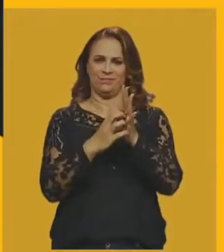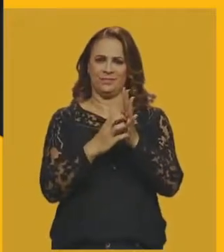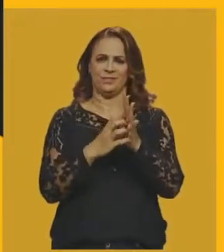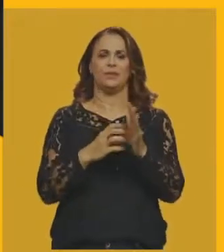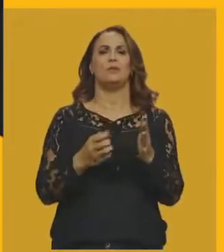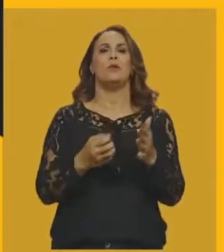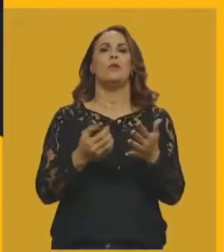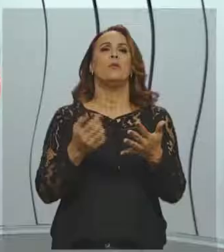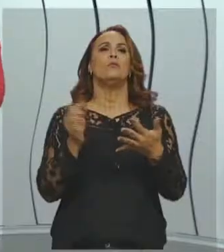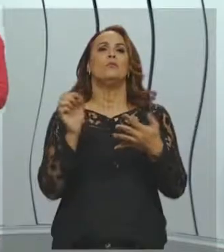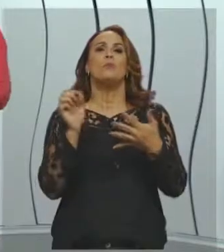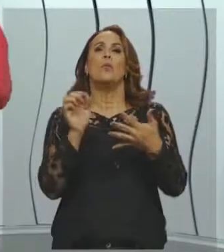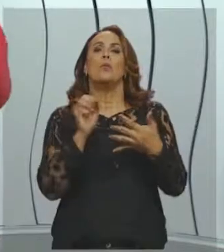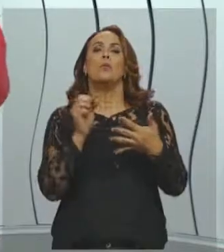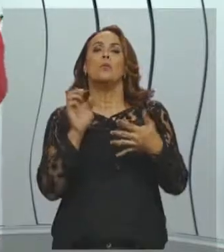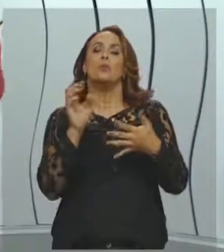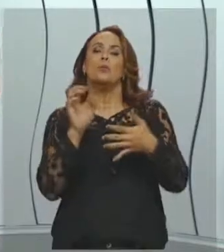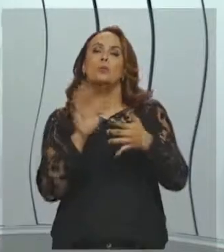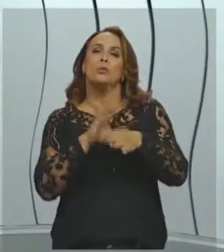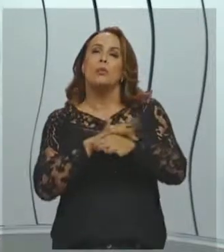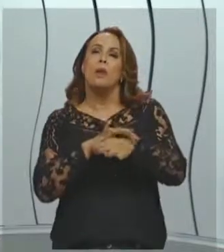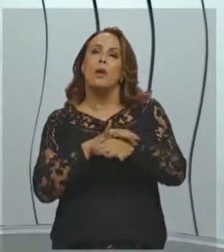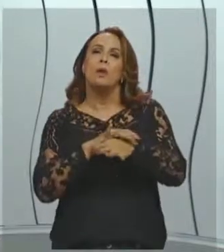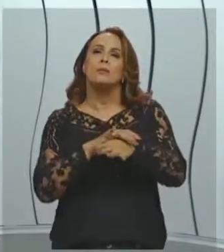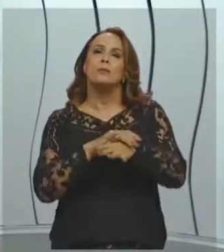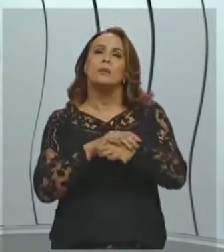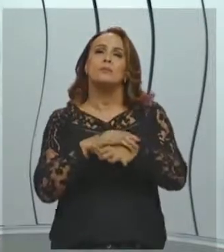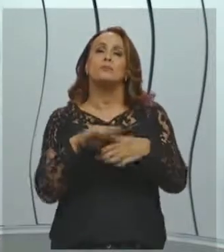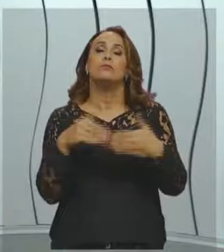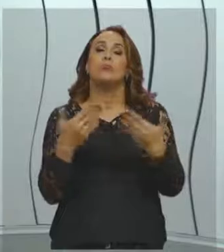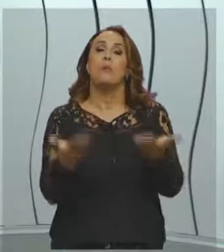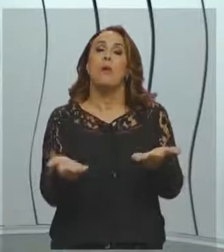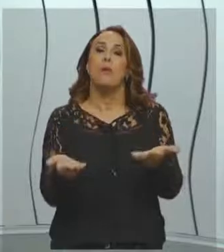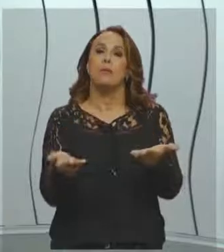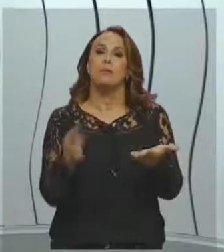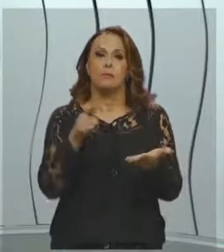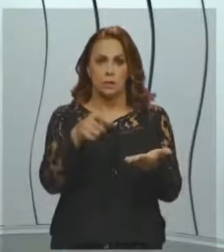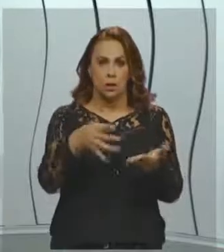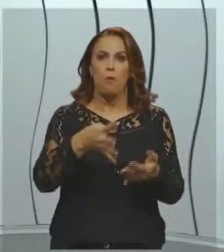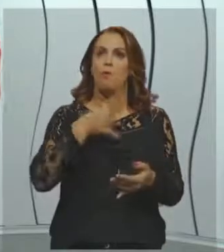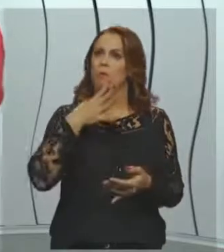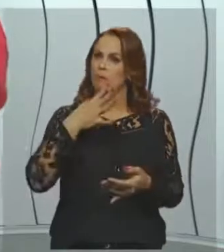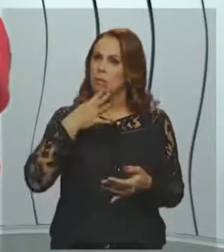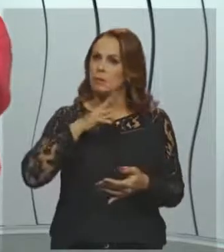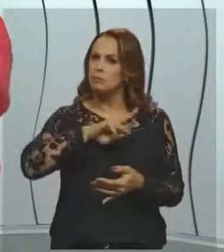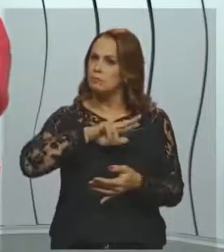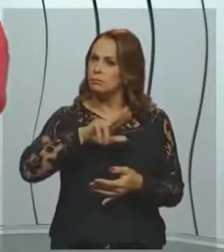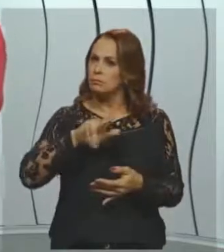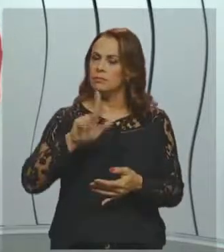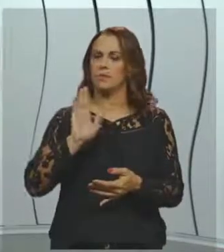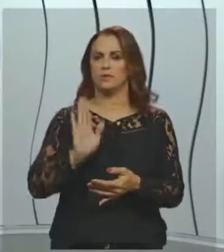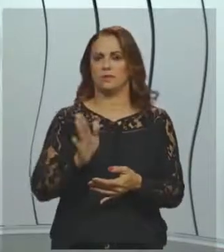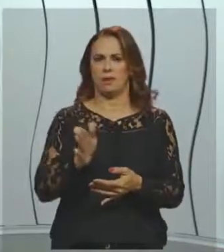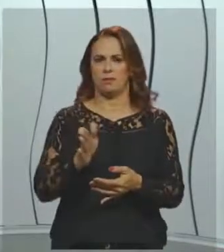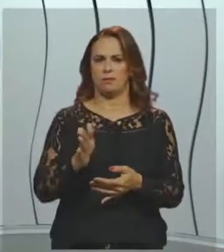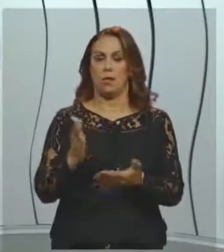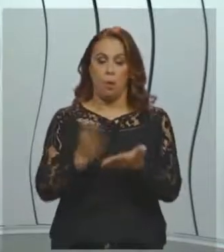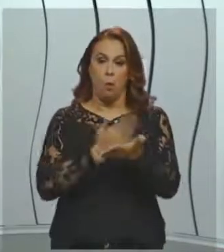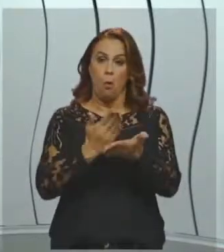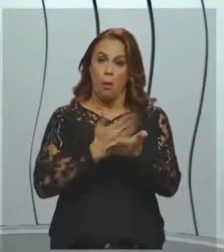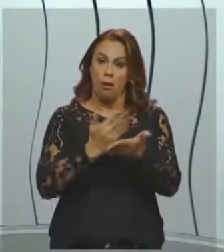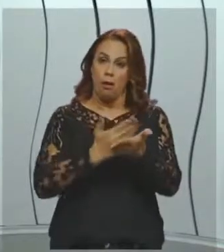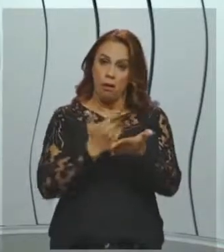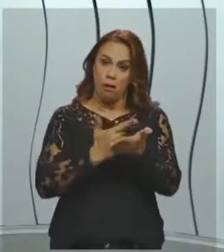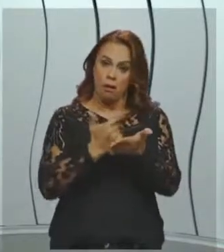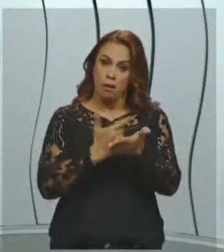causadas por bactérias? Você conhece muitas. Você vai pesquisar aí no seu livro de ciências